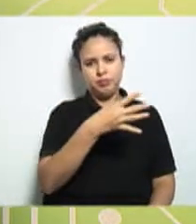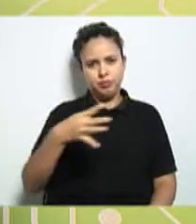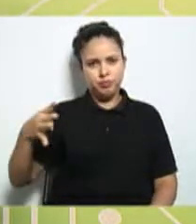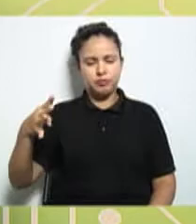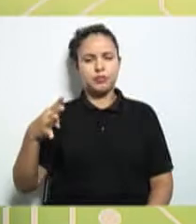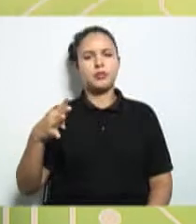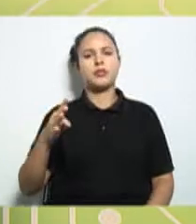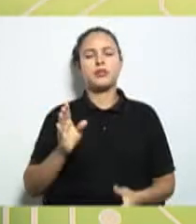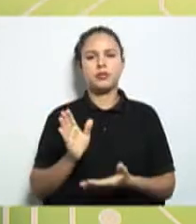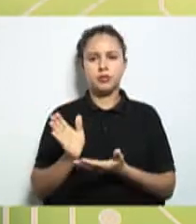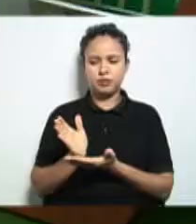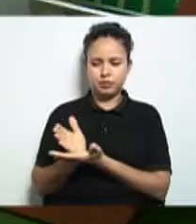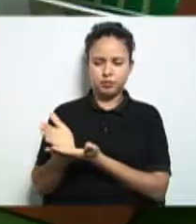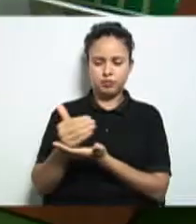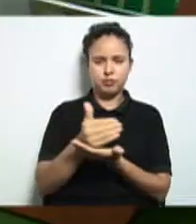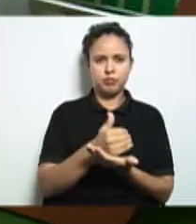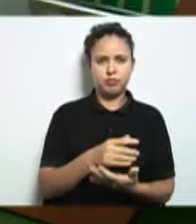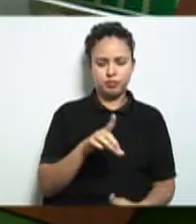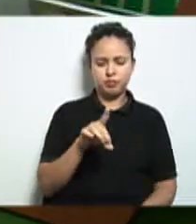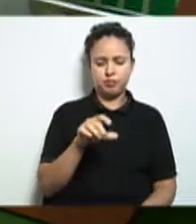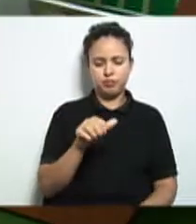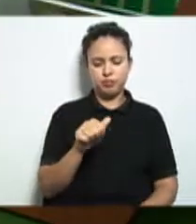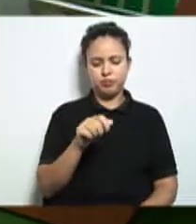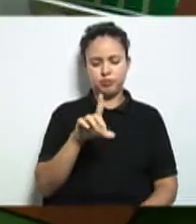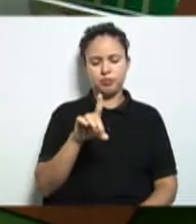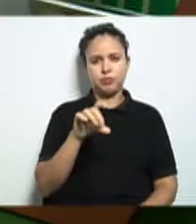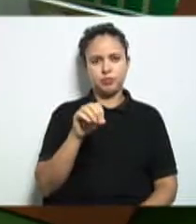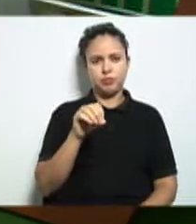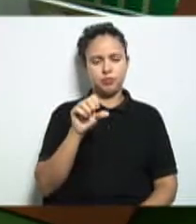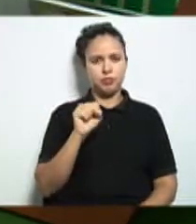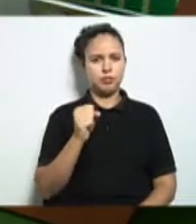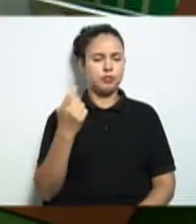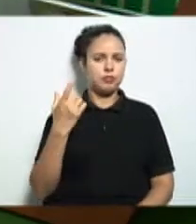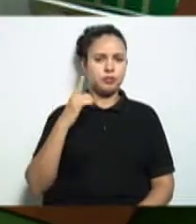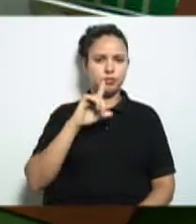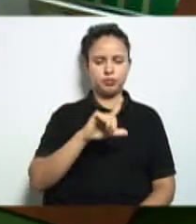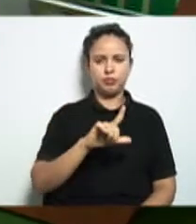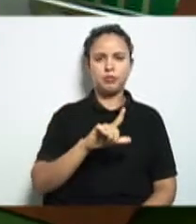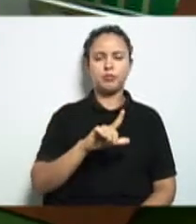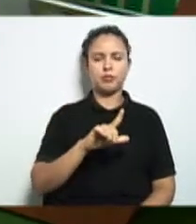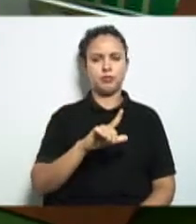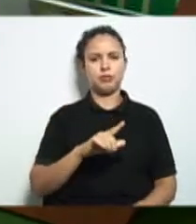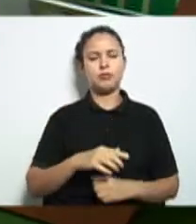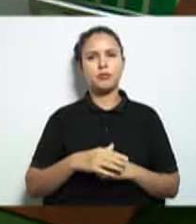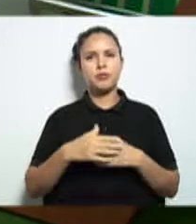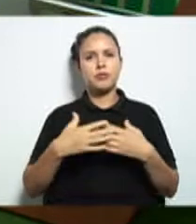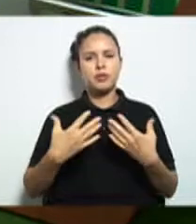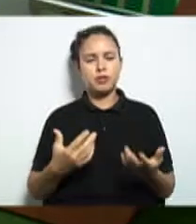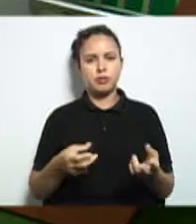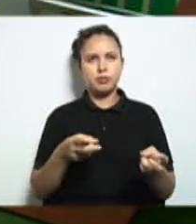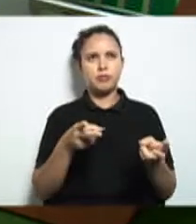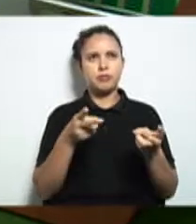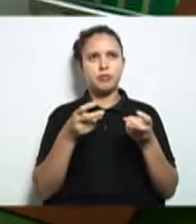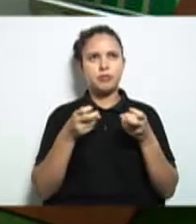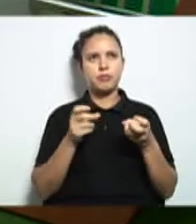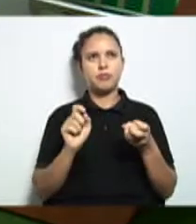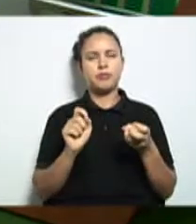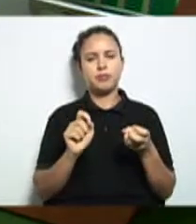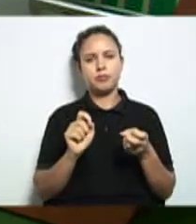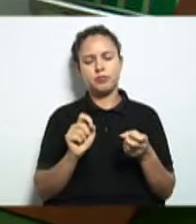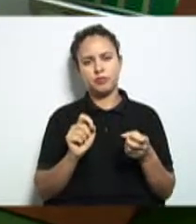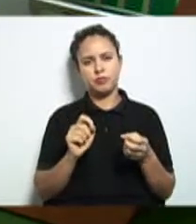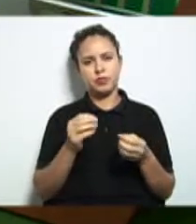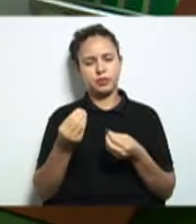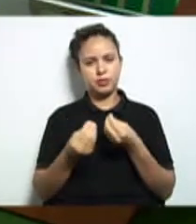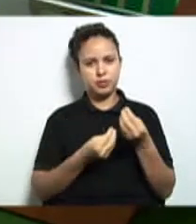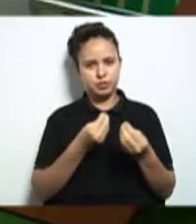aqueles dados que ele conseguiu do formulário que ele aplicou, Então a gente observa que a